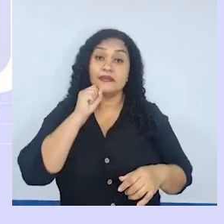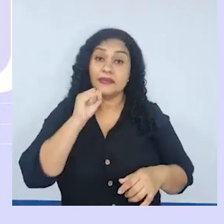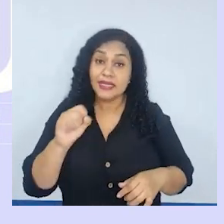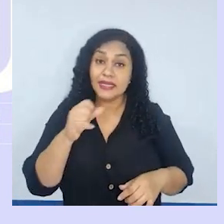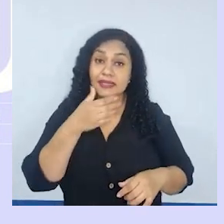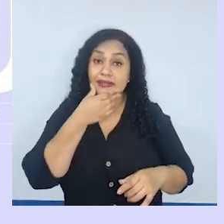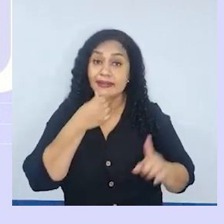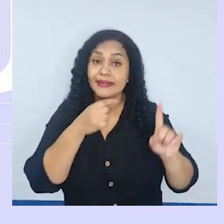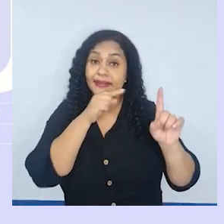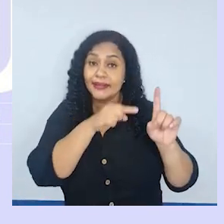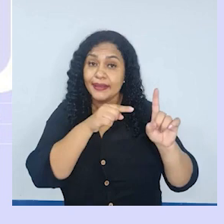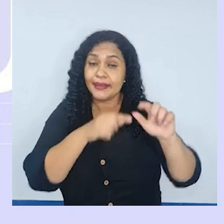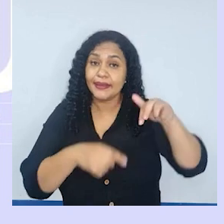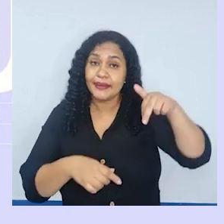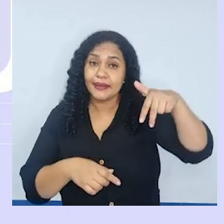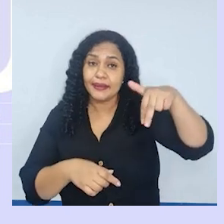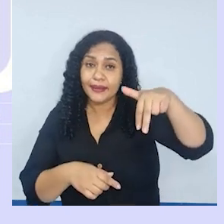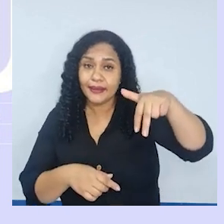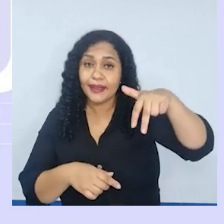ele caísse,